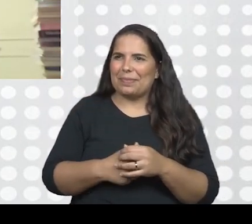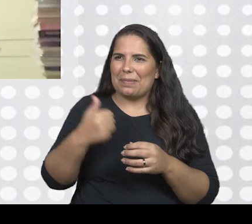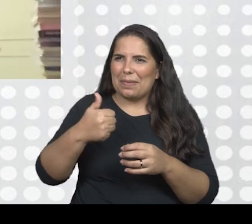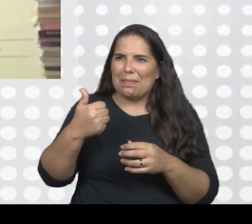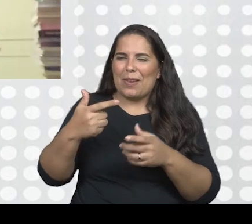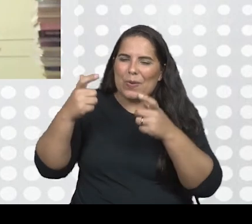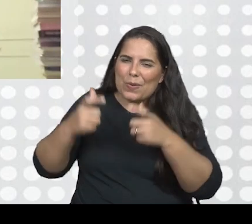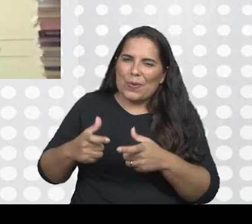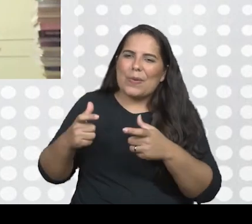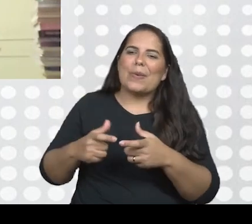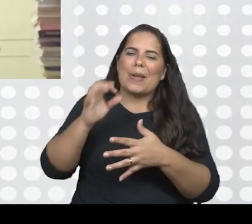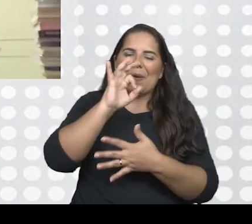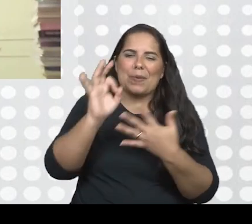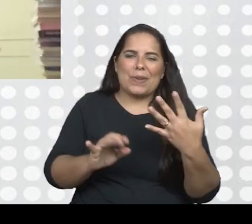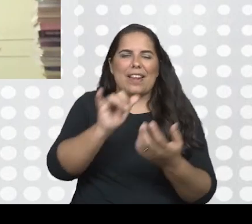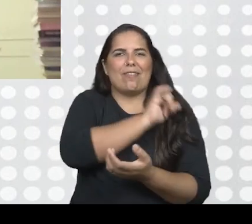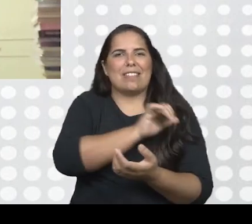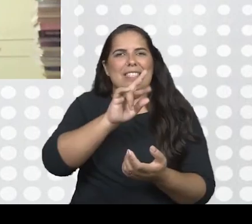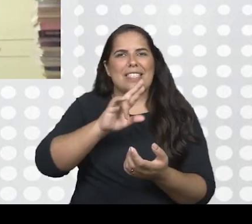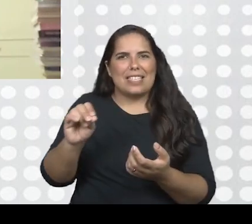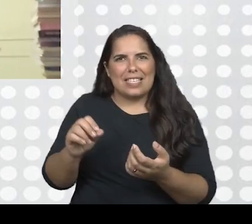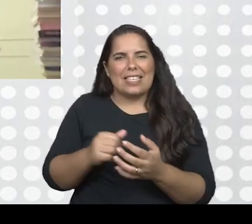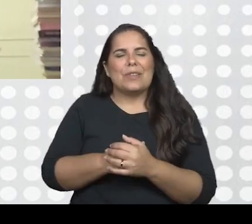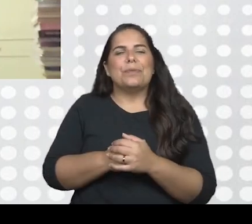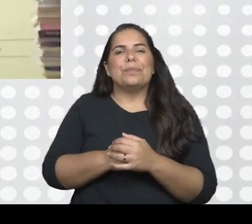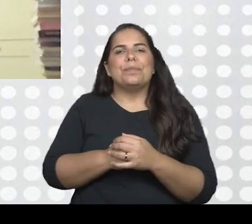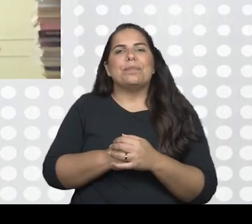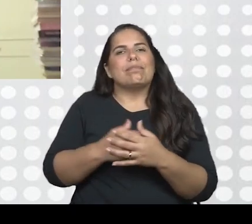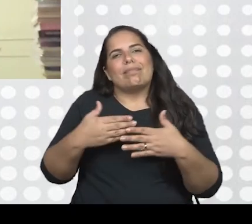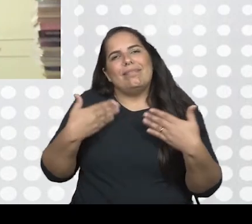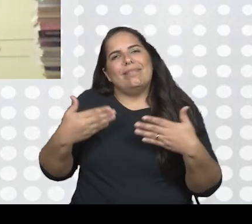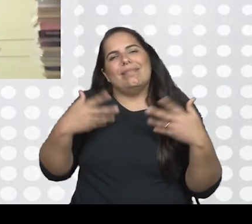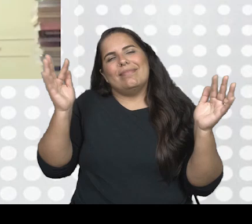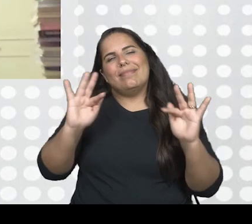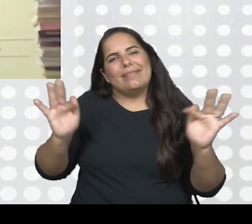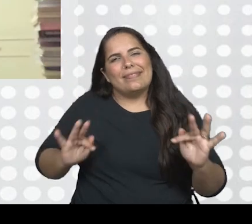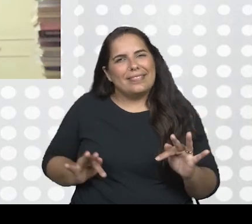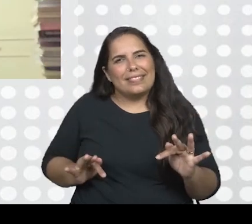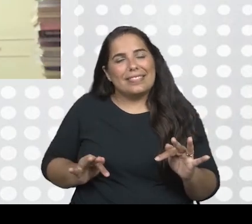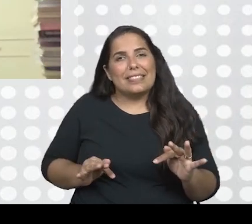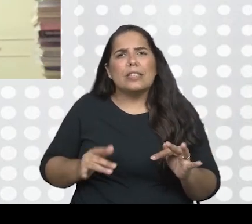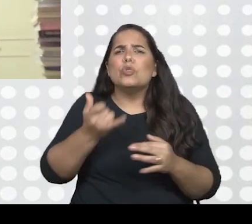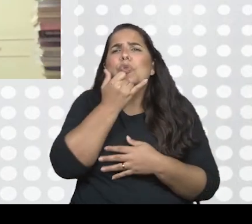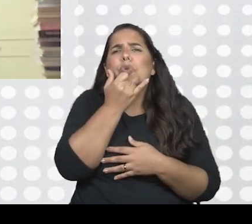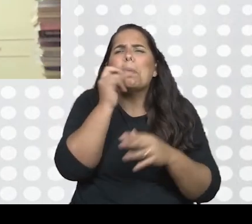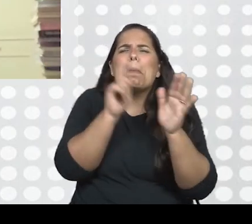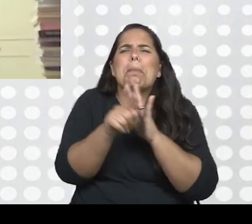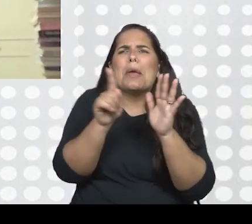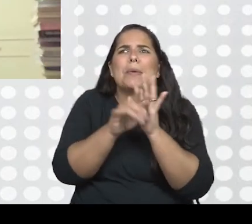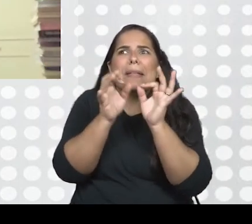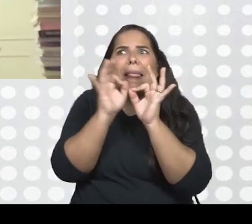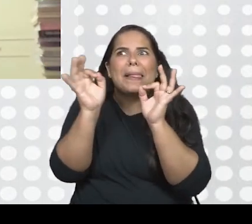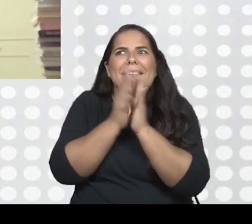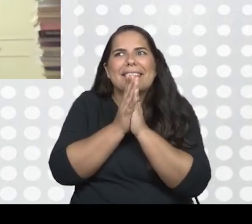casa, Universidade Federal Rural do Rio de Janeiro, no Instituto Multidisciplinar. Estou muito feliz e muito honrada. Desculpa as minhas perguntas tão